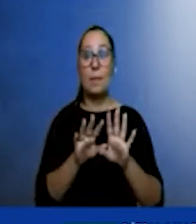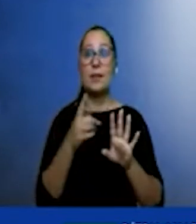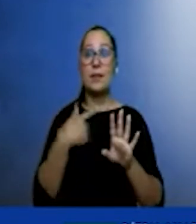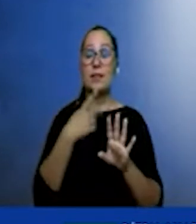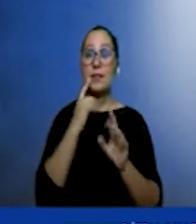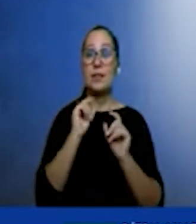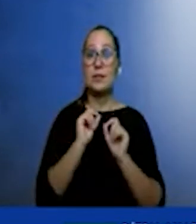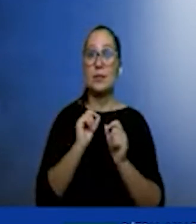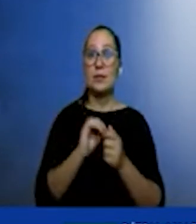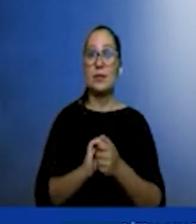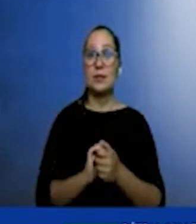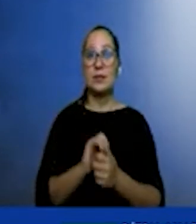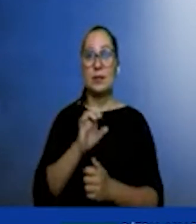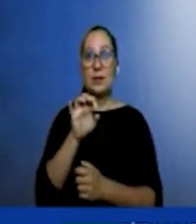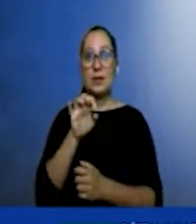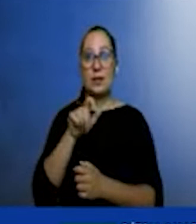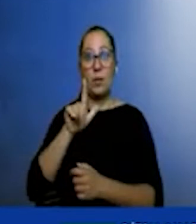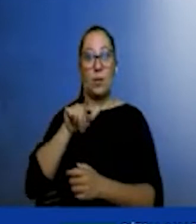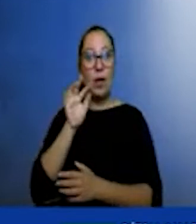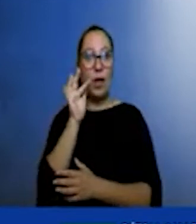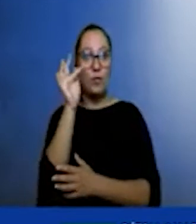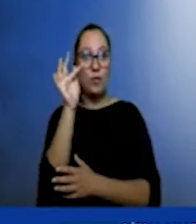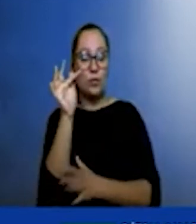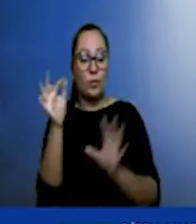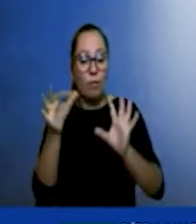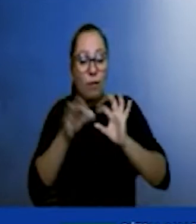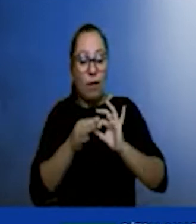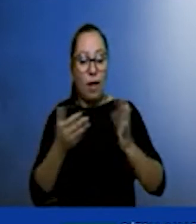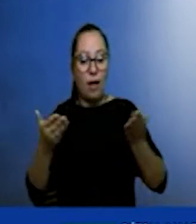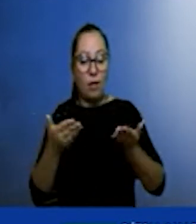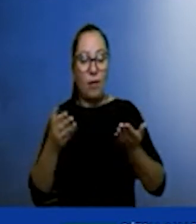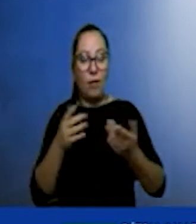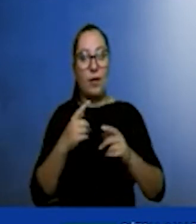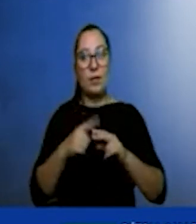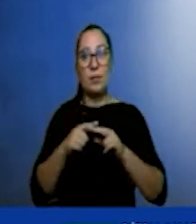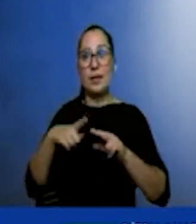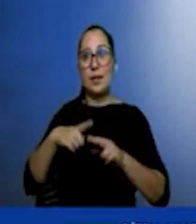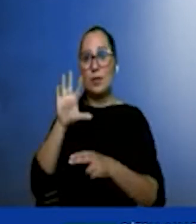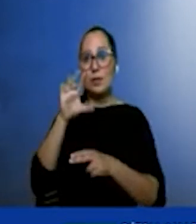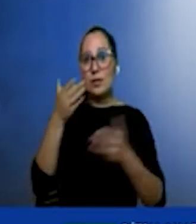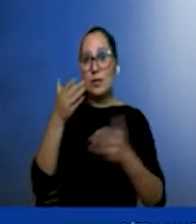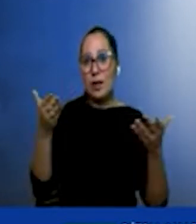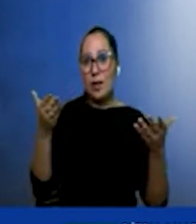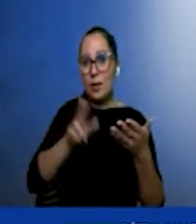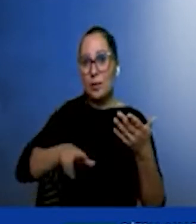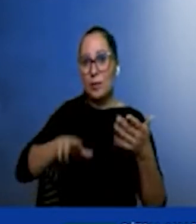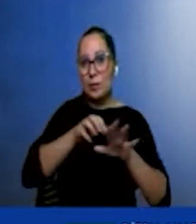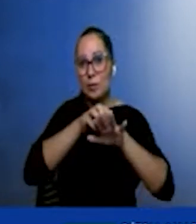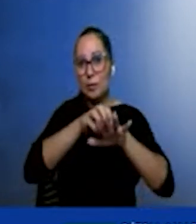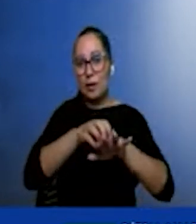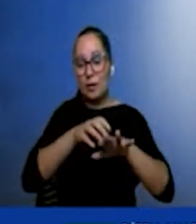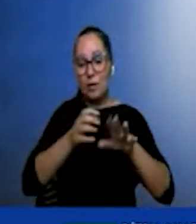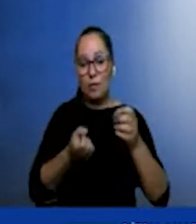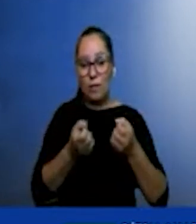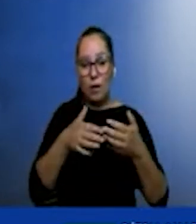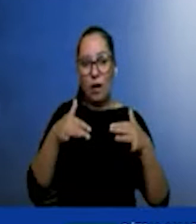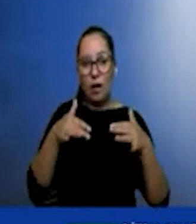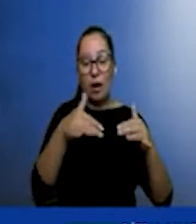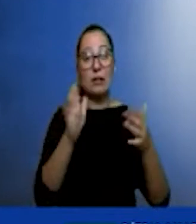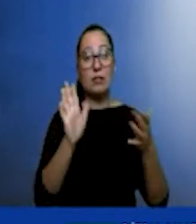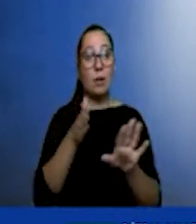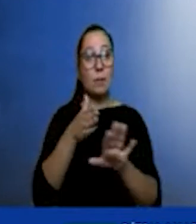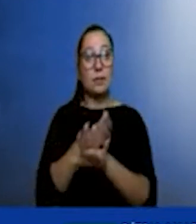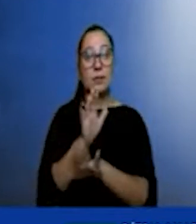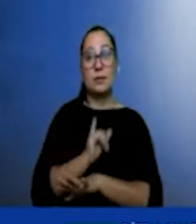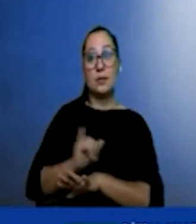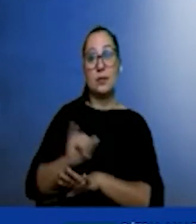que o etanol é o futuro no presente, porque a gente larga de uma solução presente, que é usada na frota hoje, que já tem uma participação importante na